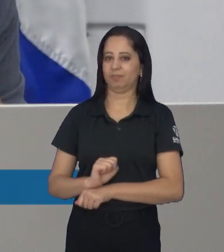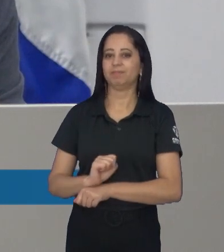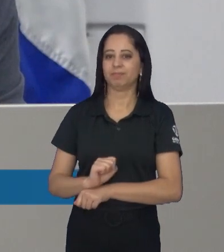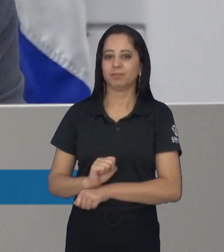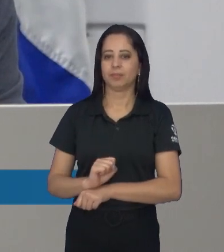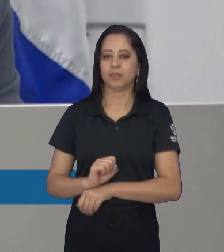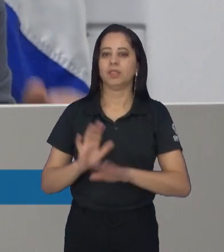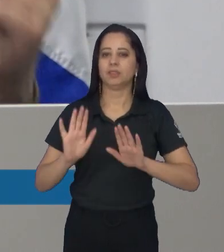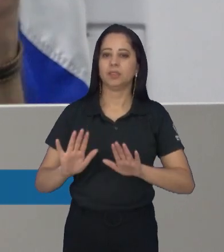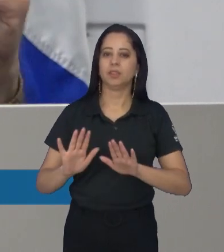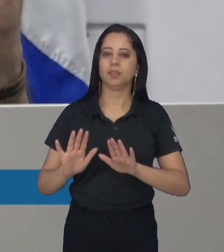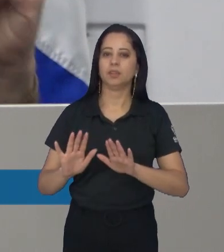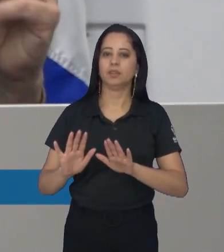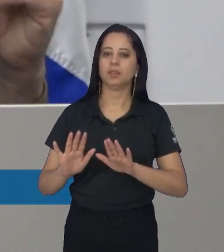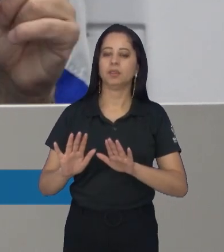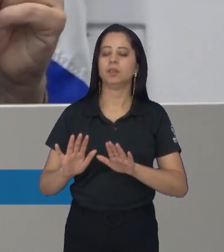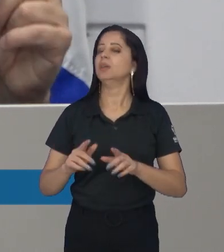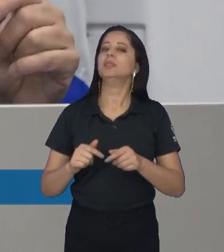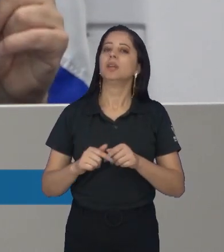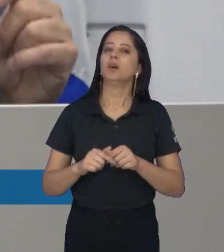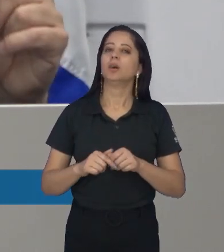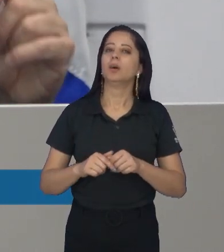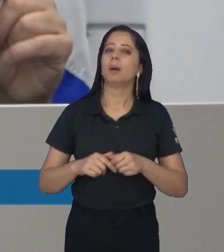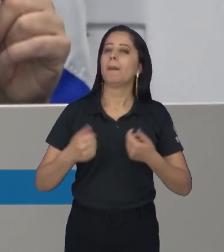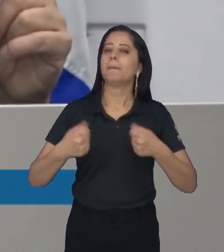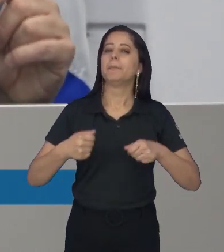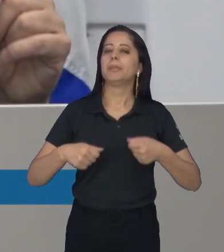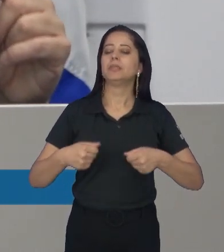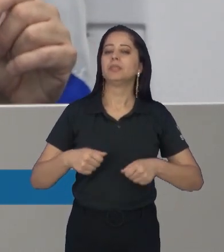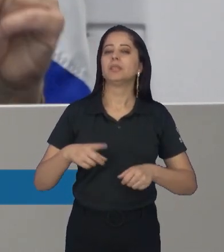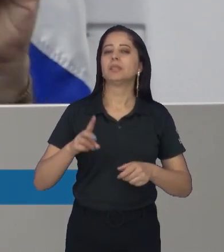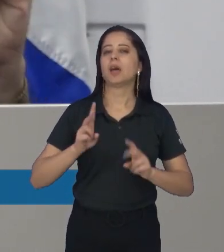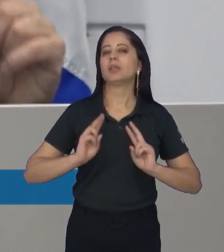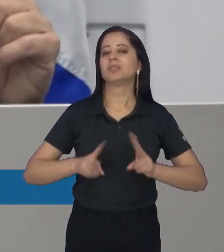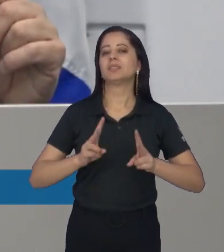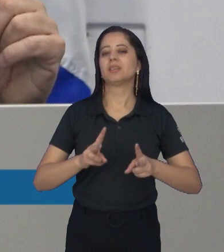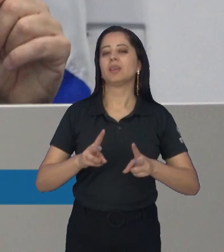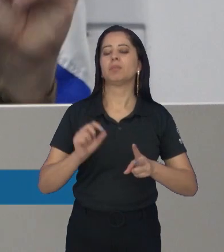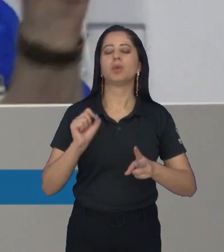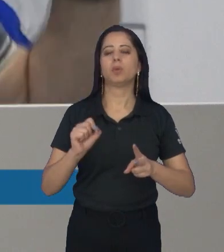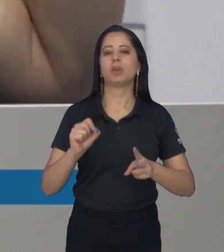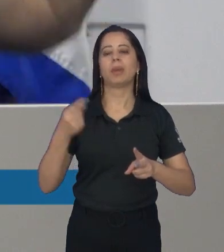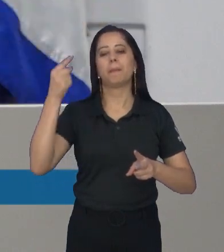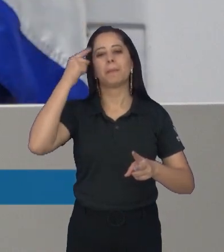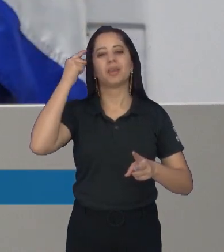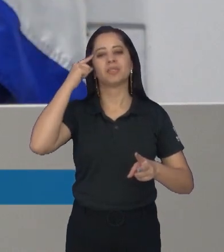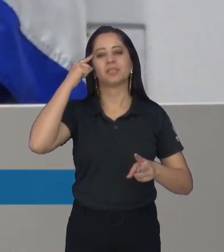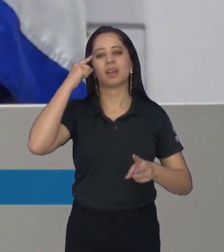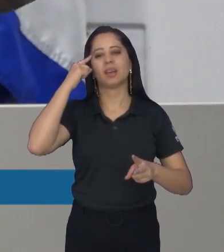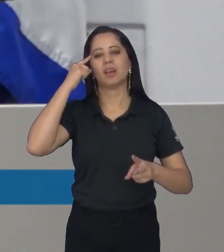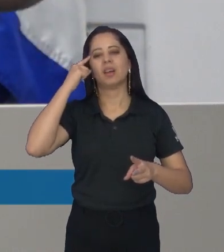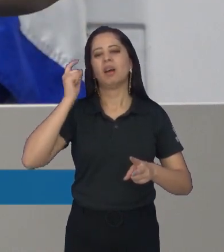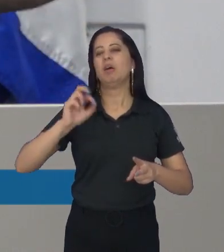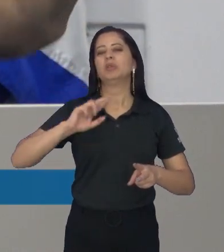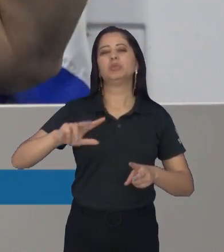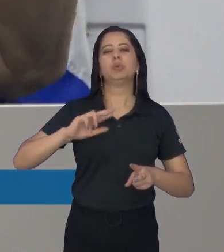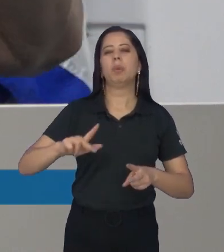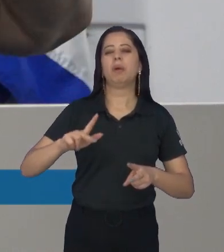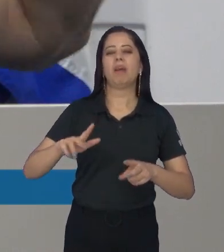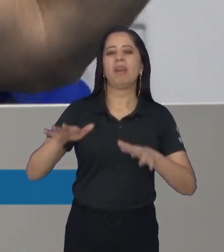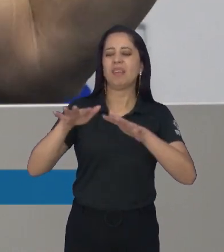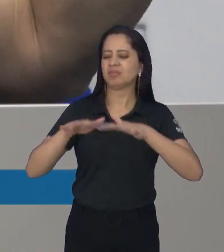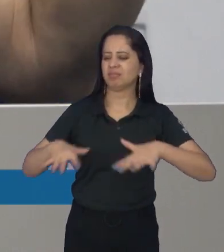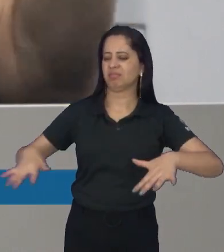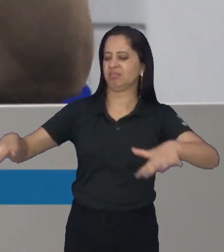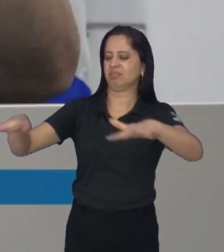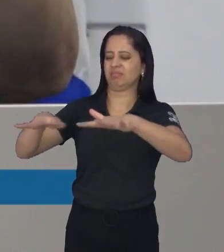daqui a pouco uma coisa que a gente tem que perder um pouco receita também essa coisa de ajuste não de mudar o zoneamento de um bairro essa coisa toda